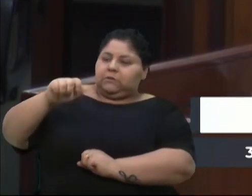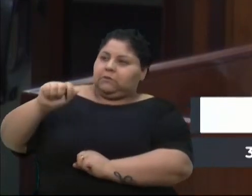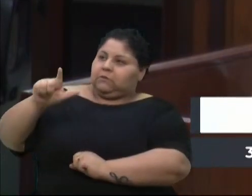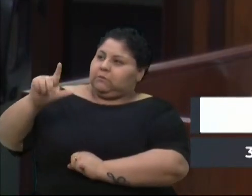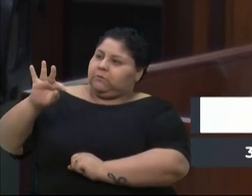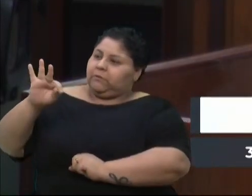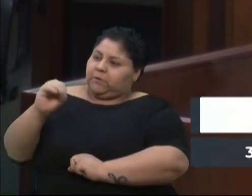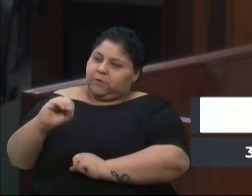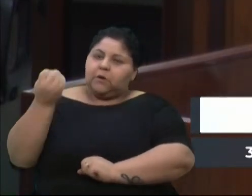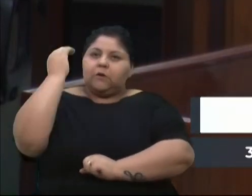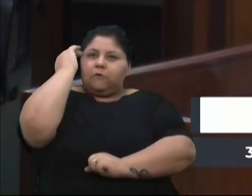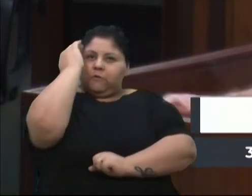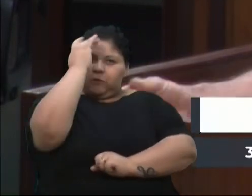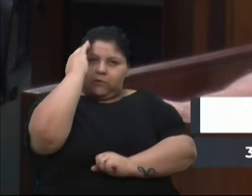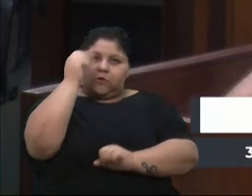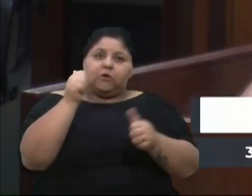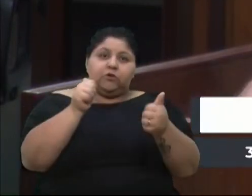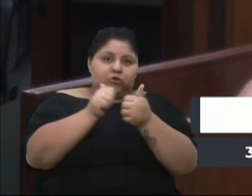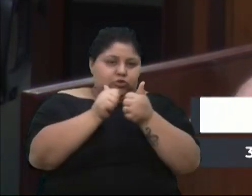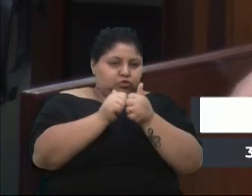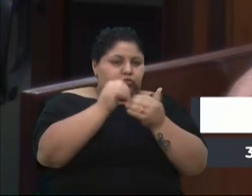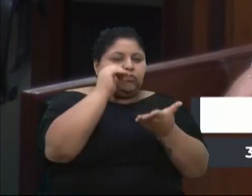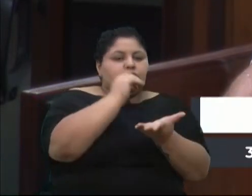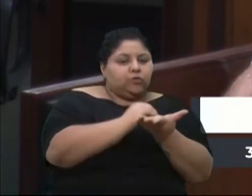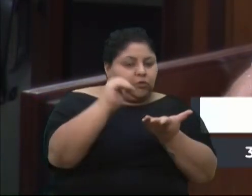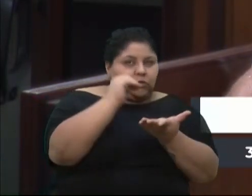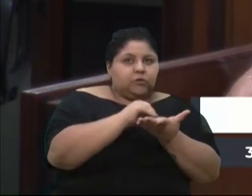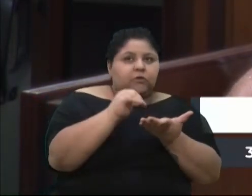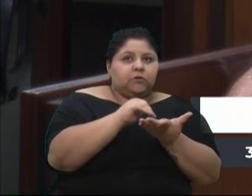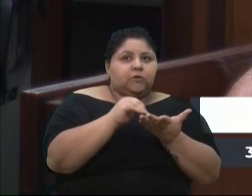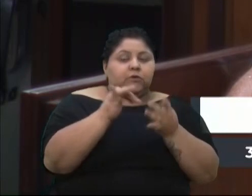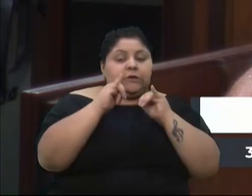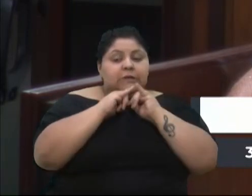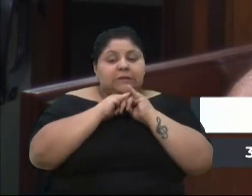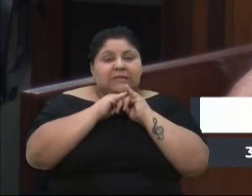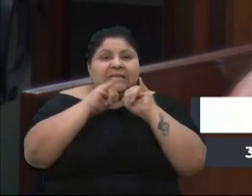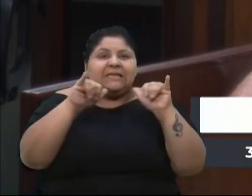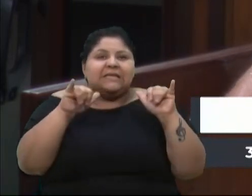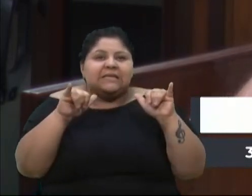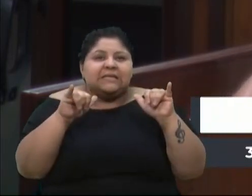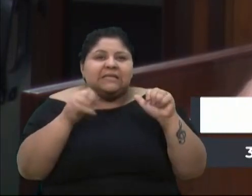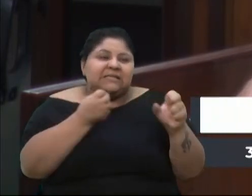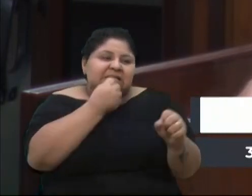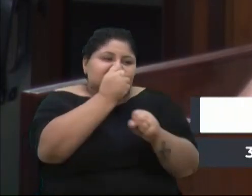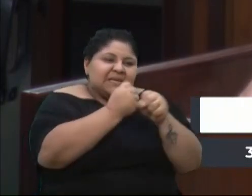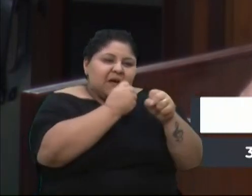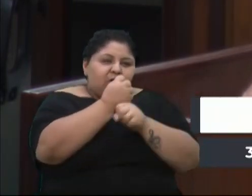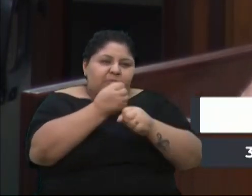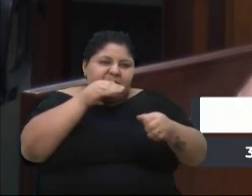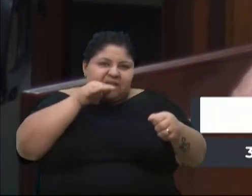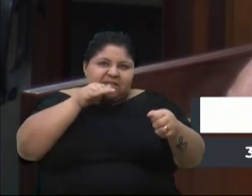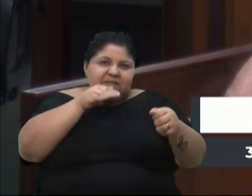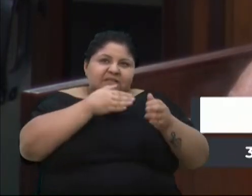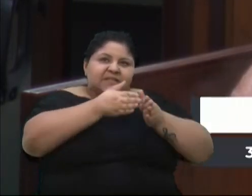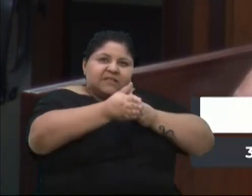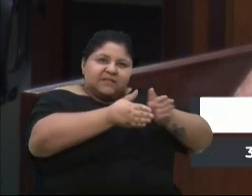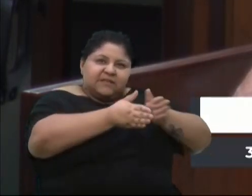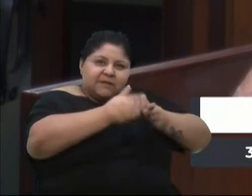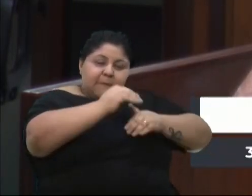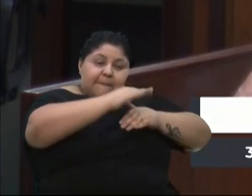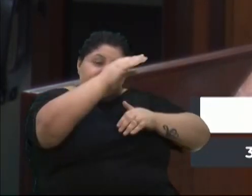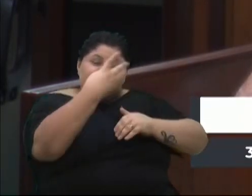senhor Adilódio Domênico, junto com o seu secretário, anunciaram aquela obra de acesso que mais de